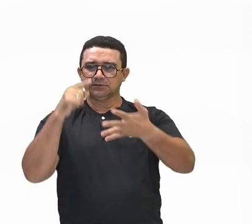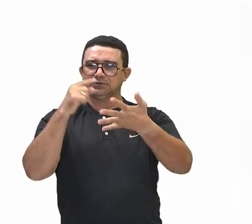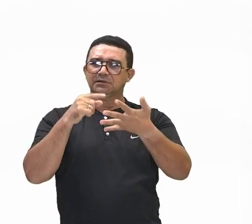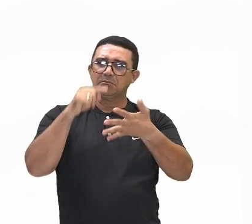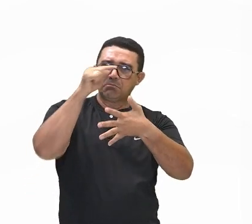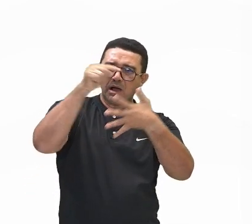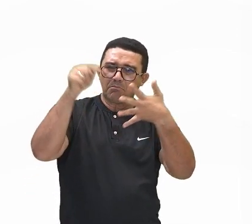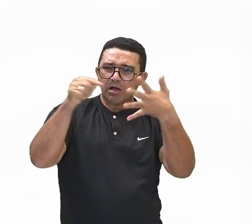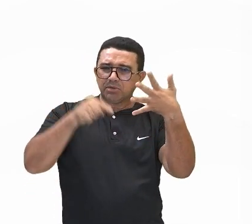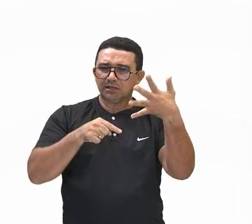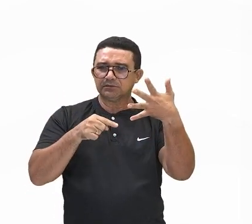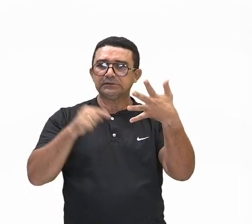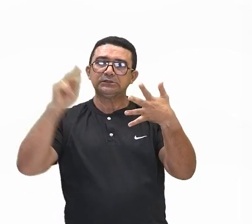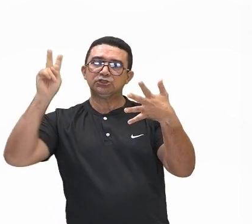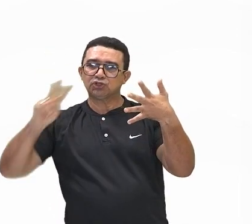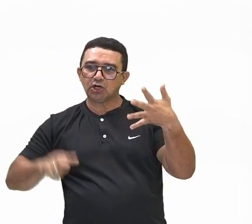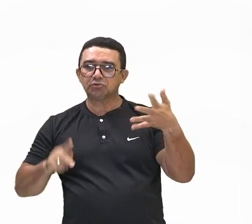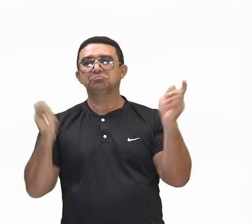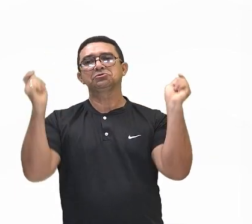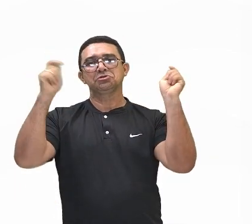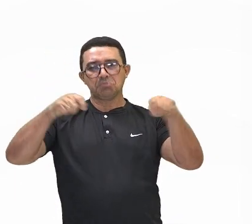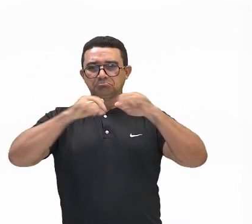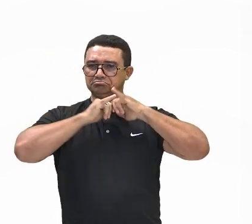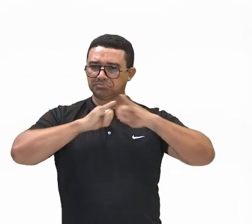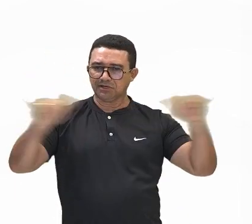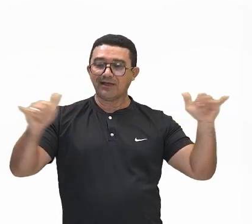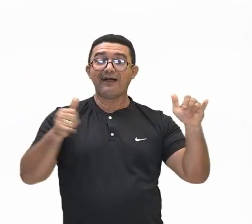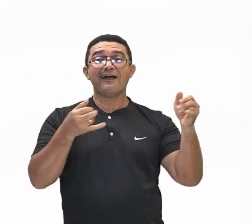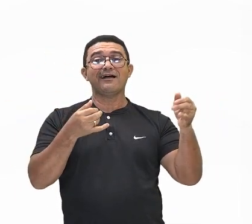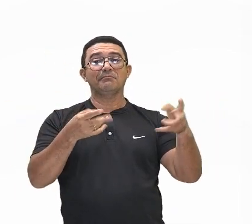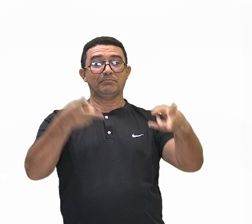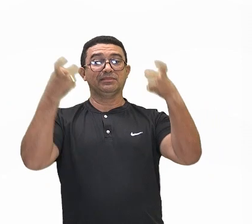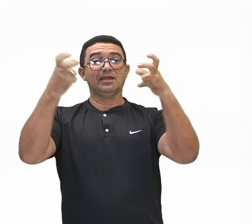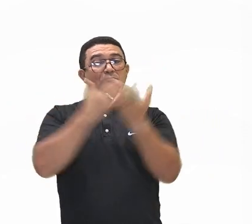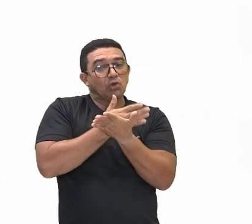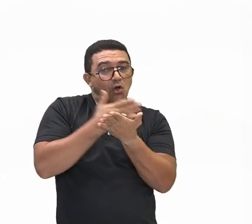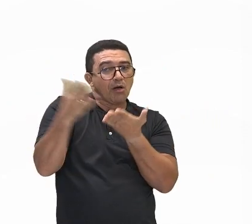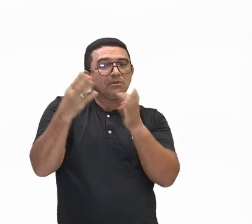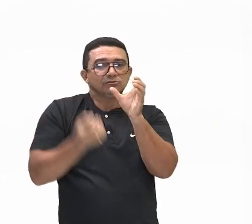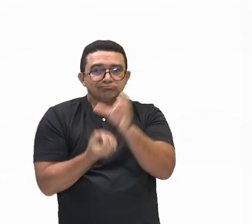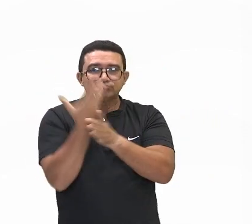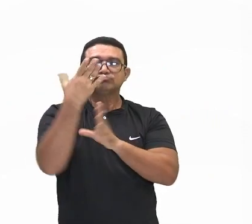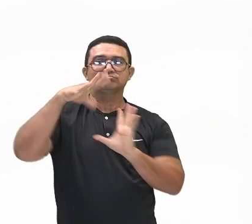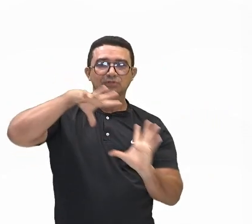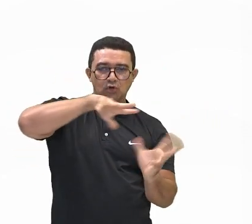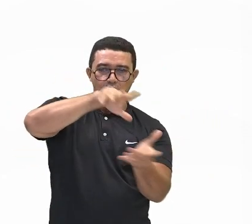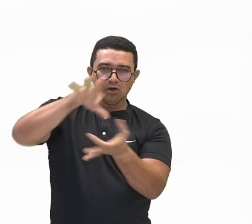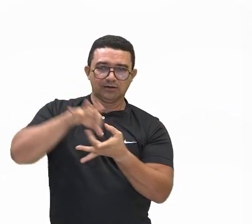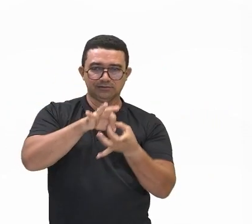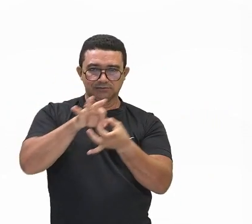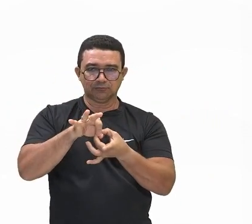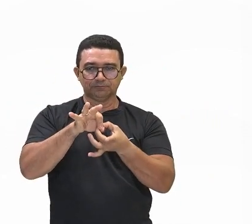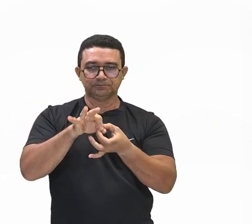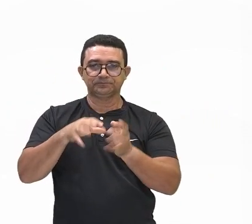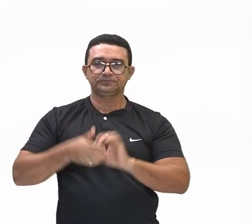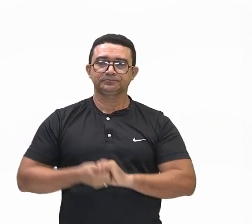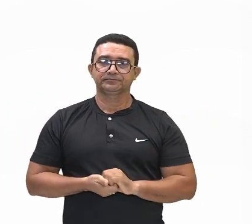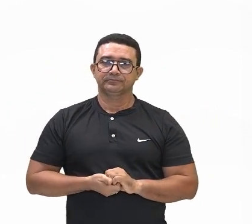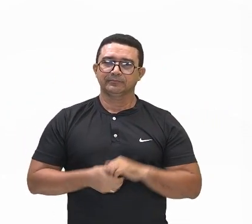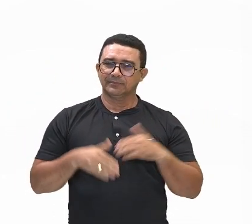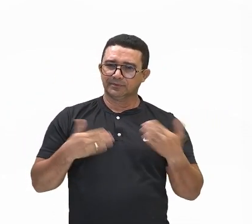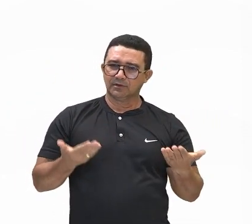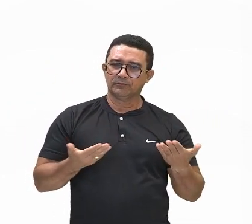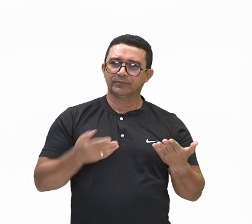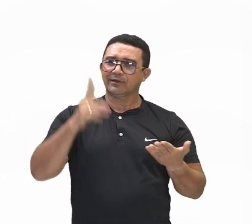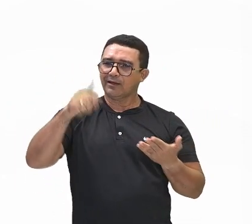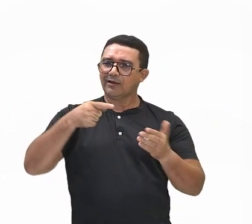gente pode falar. Aqui, a globalização, ela tem um pontinho que pode ser abordado. Ela vai remeter ao